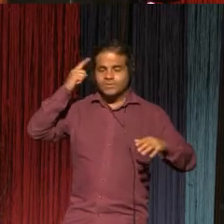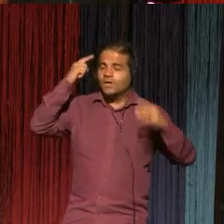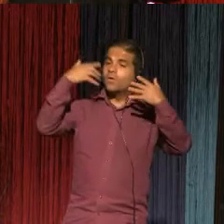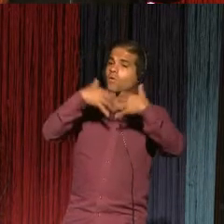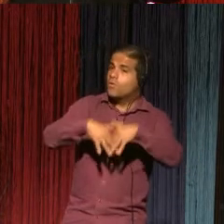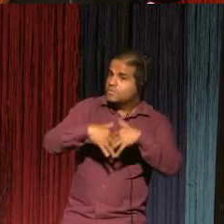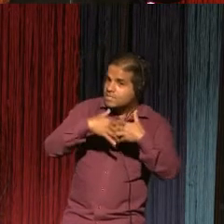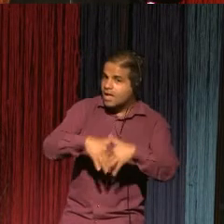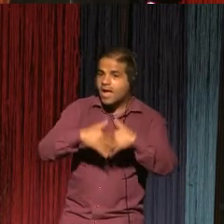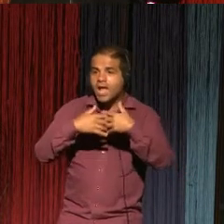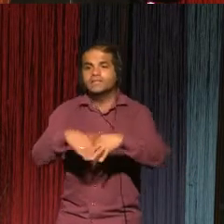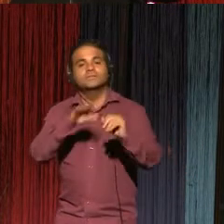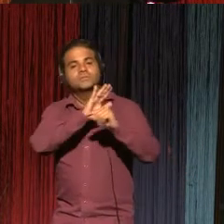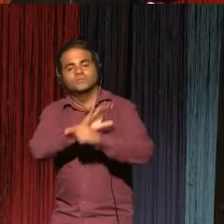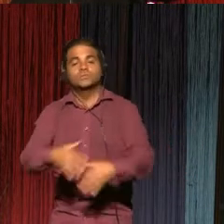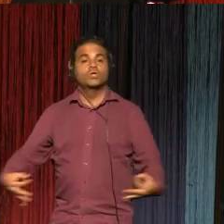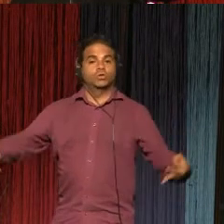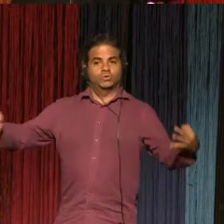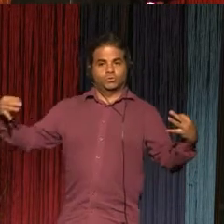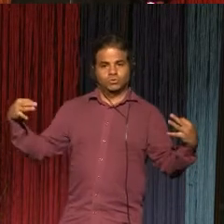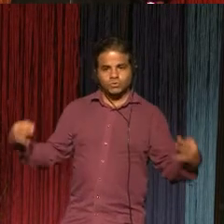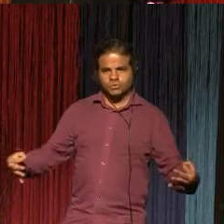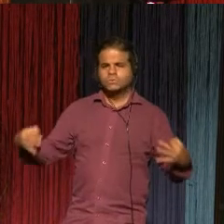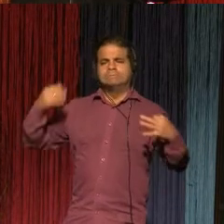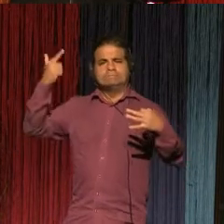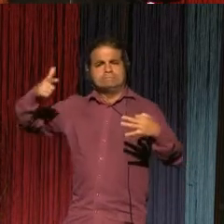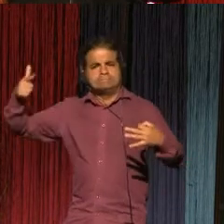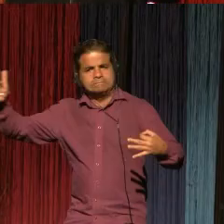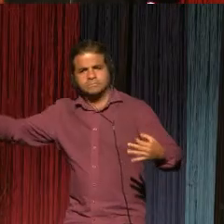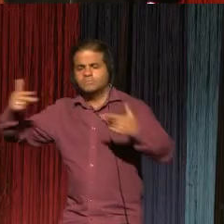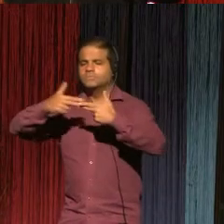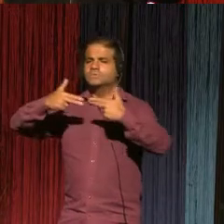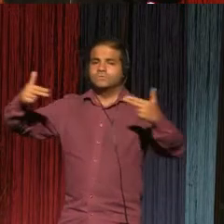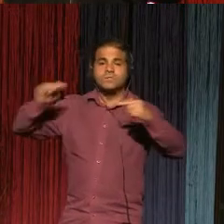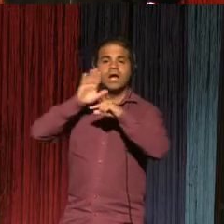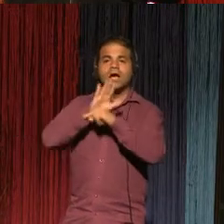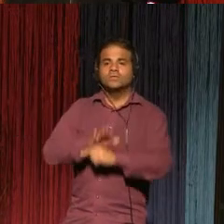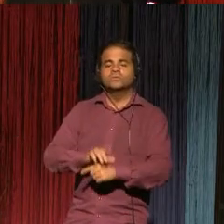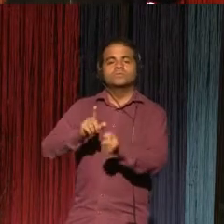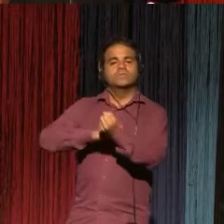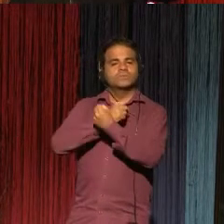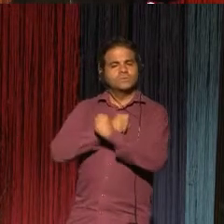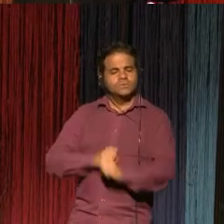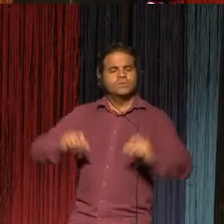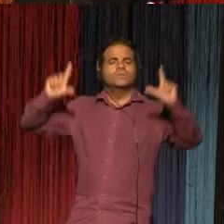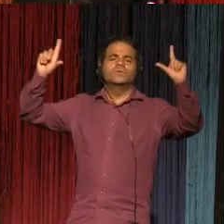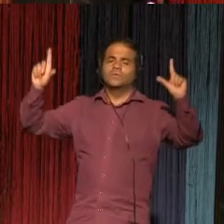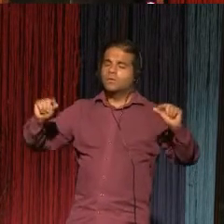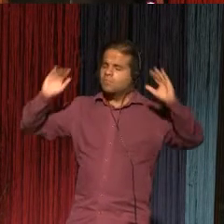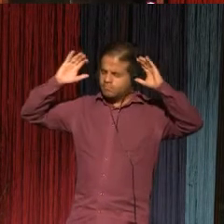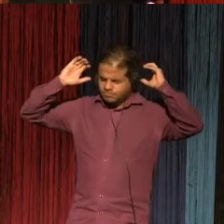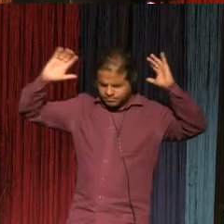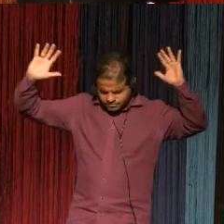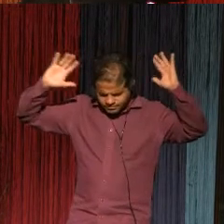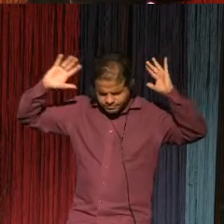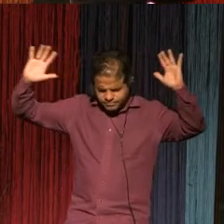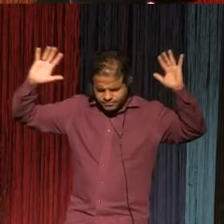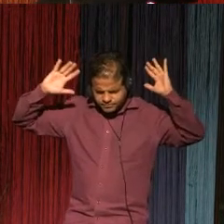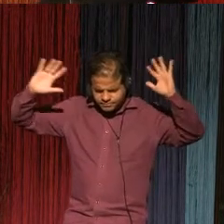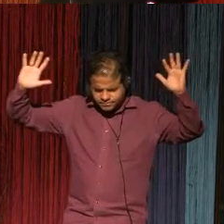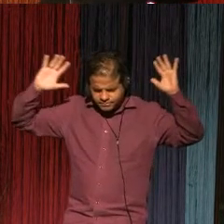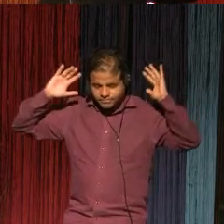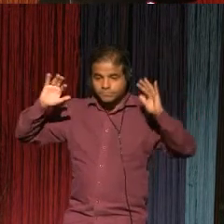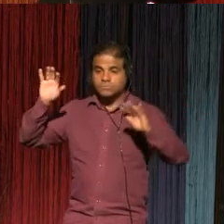plena como yoga, tai chi chuan, ajudam a reduzir o estresse. A meditação também ajuda.